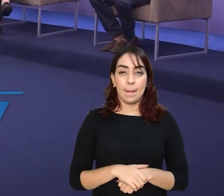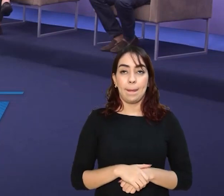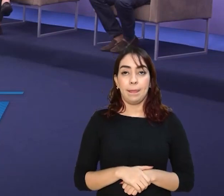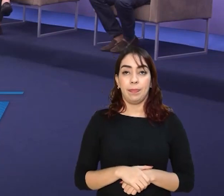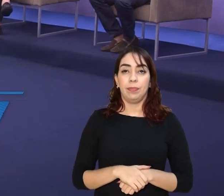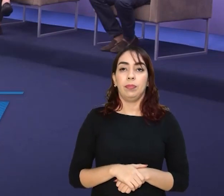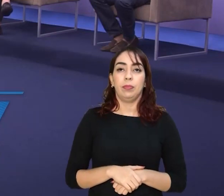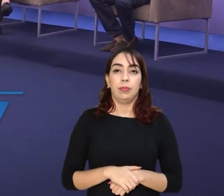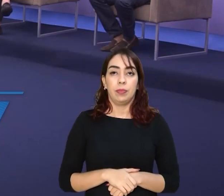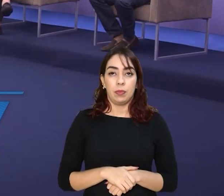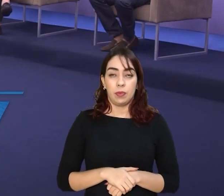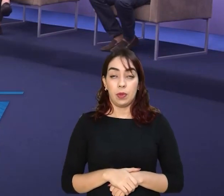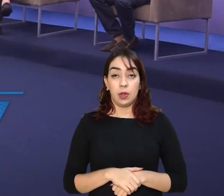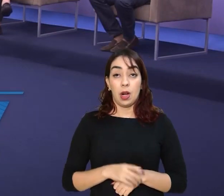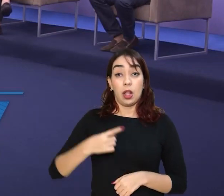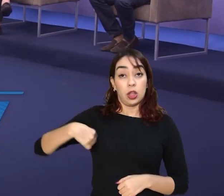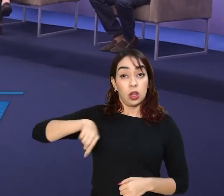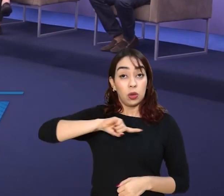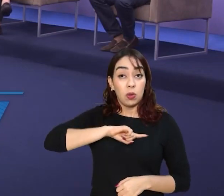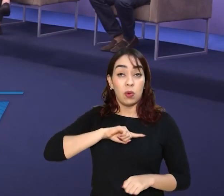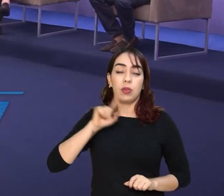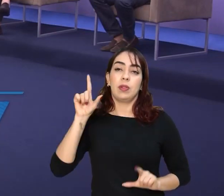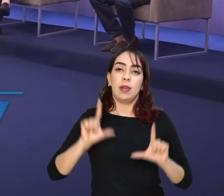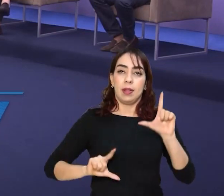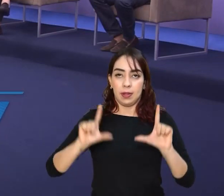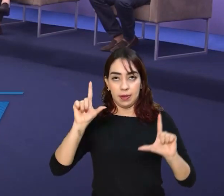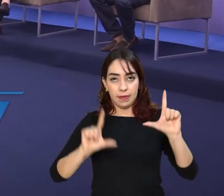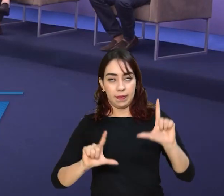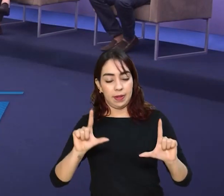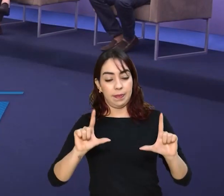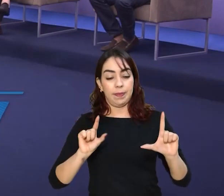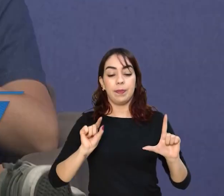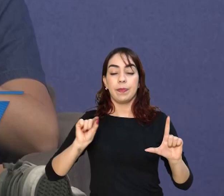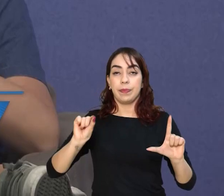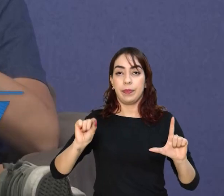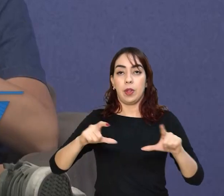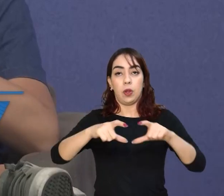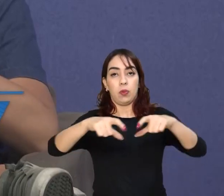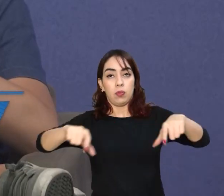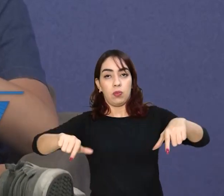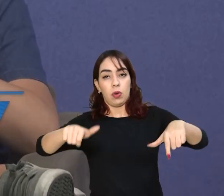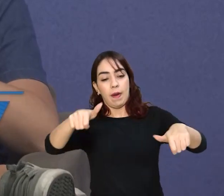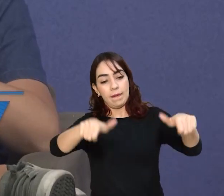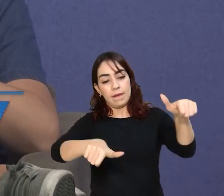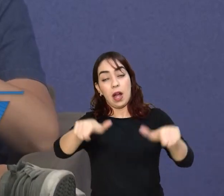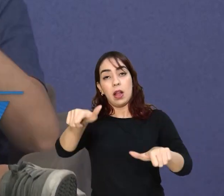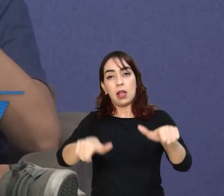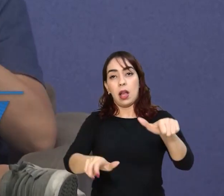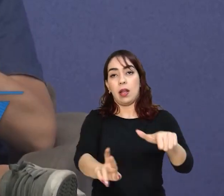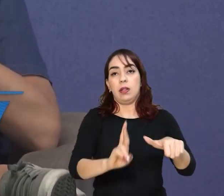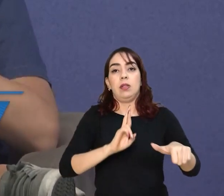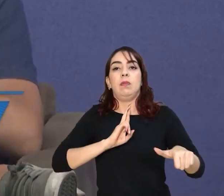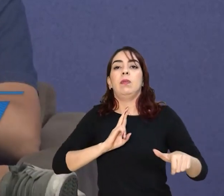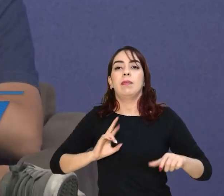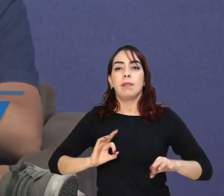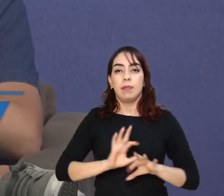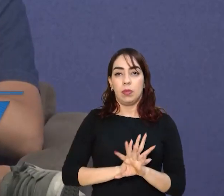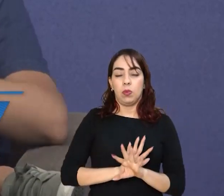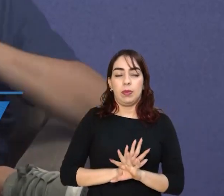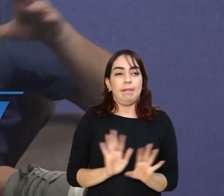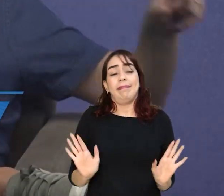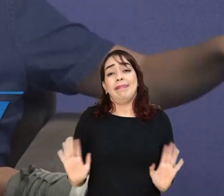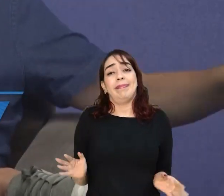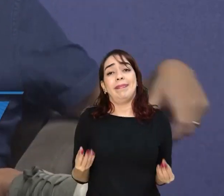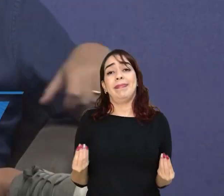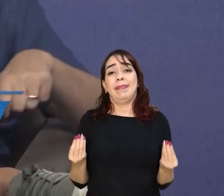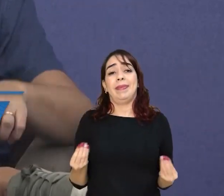a gente aqui, nosso programa, a gente não analisa... resultado, porque se a gente analisar resultado, a gente nem precisa estar aqui. Não. É só